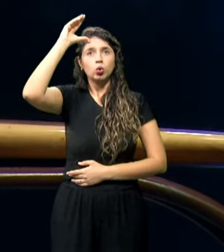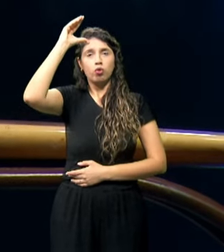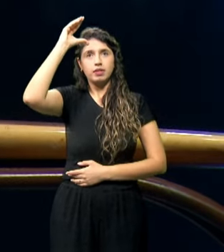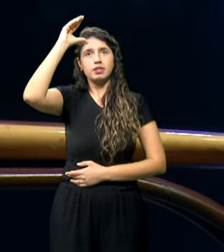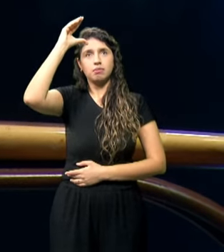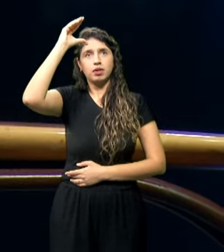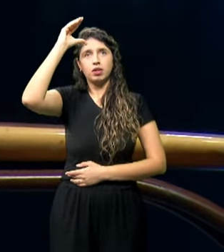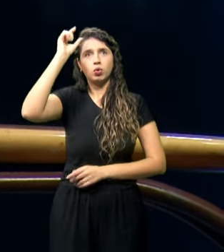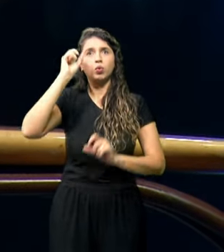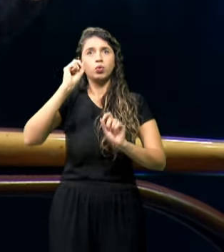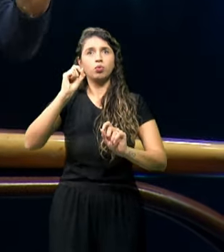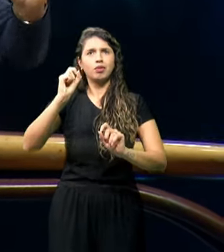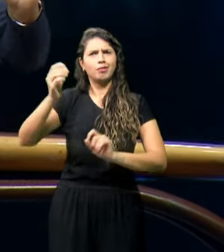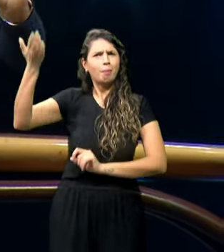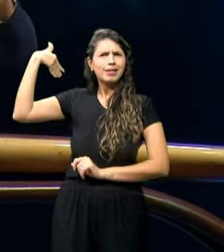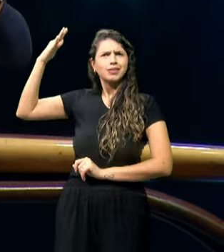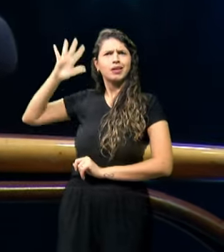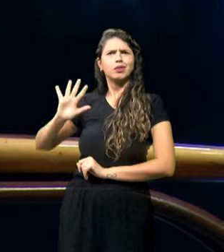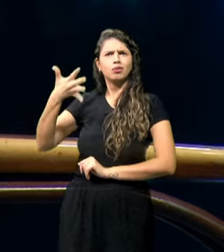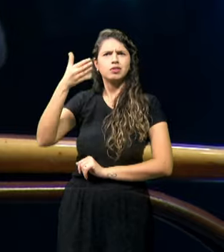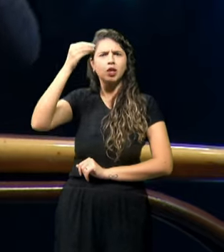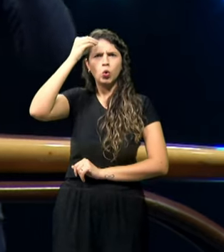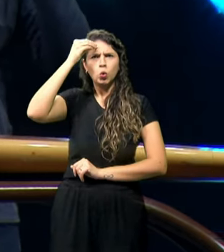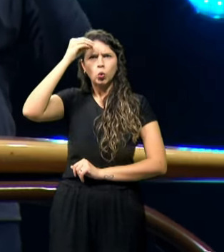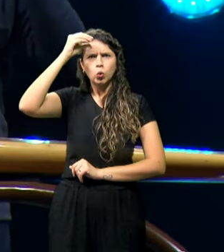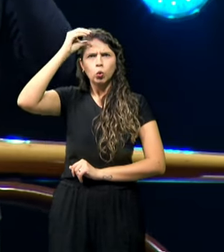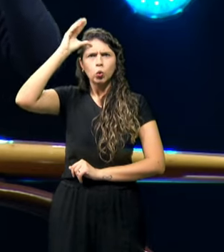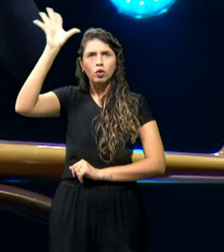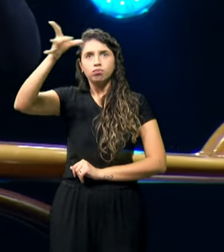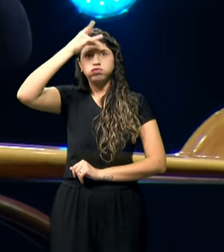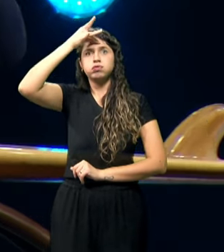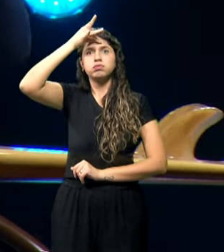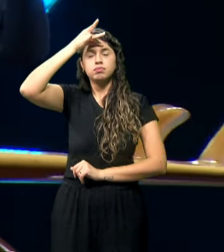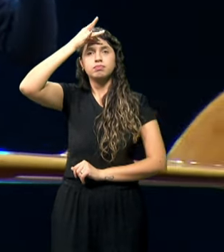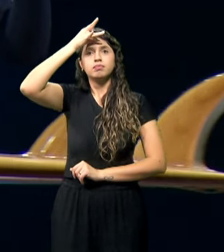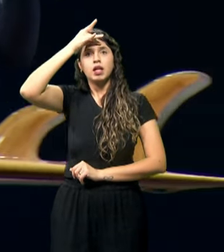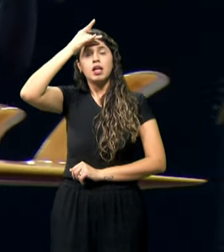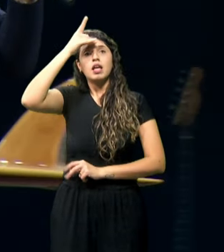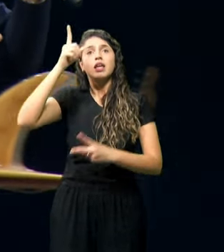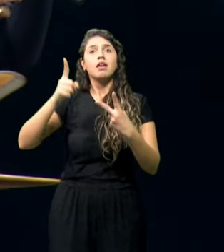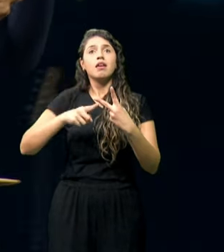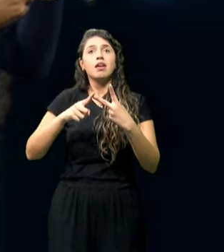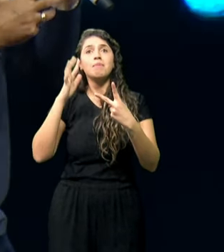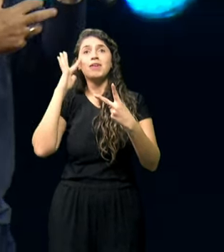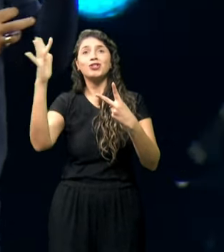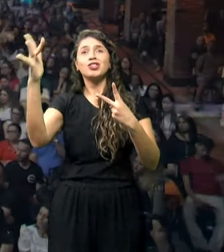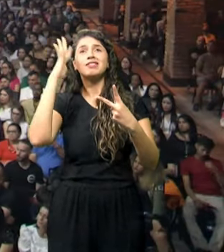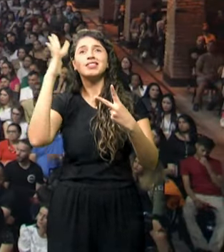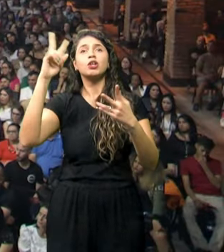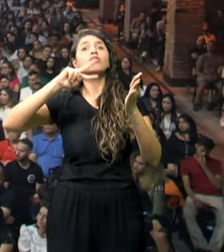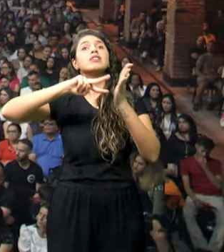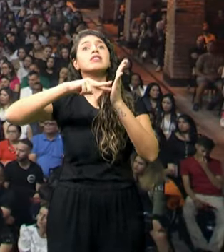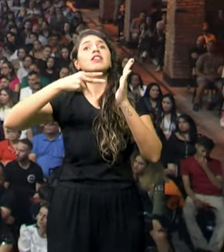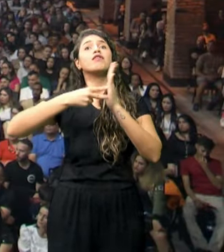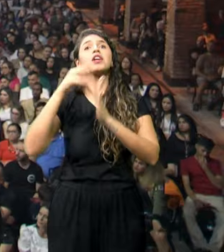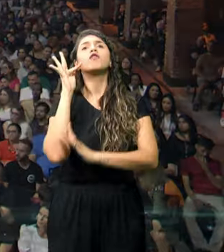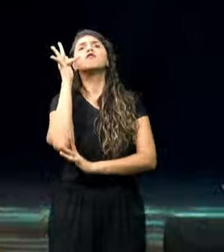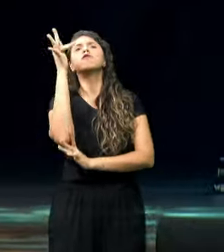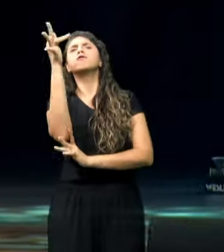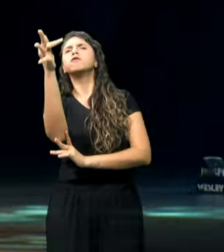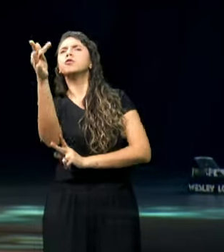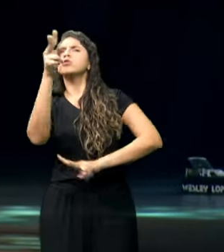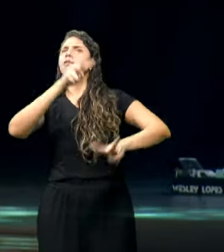é memória de longo prazo. E a imaginação que tem a ver com o futuro, a capacidade de criar imagens. Eu tenho